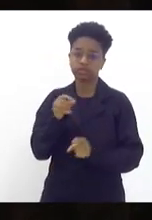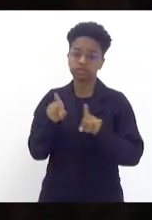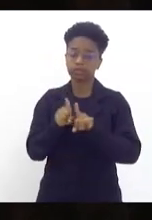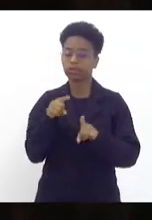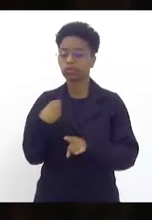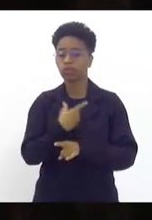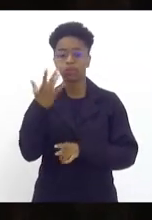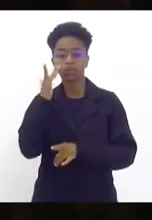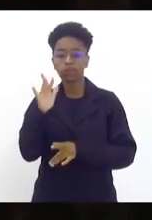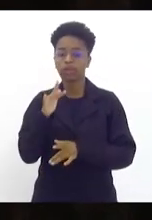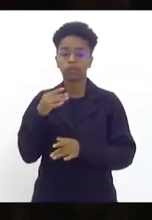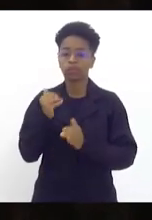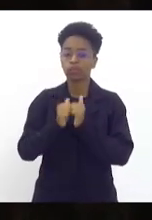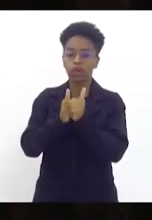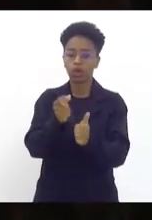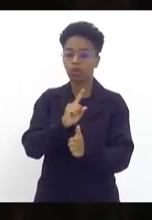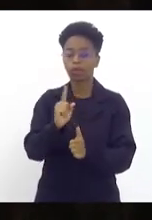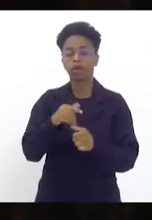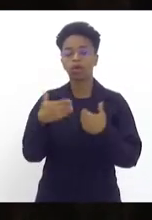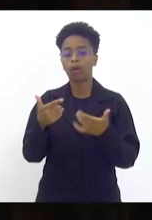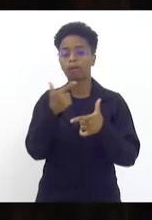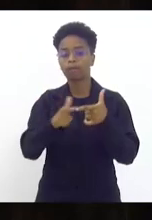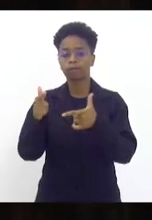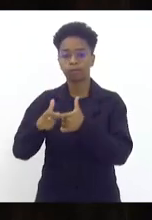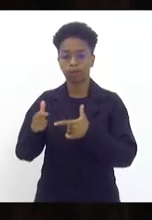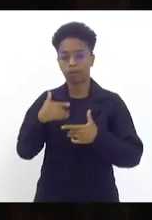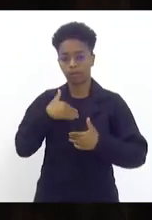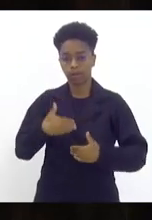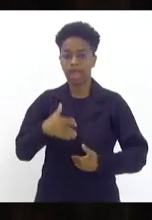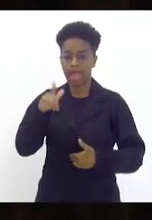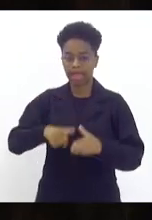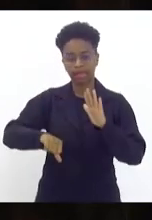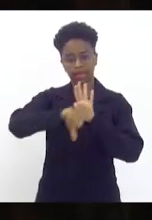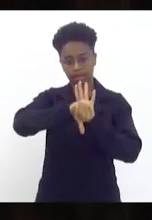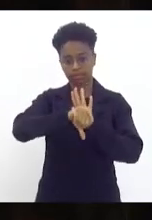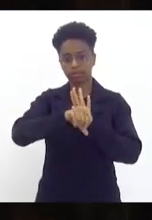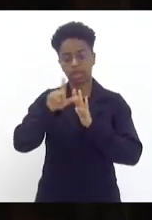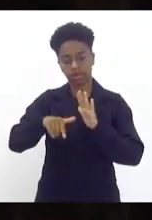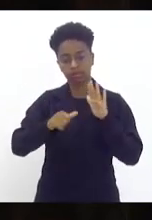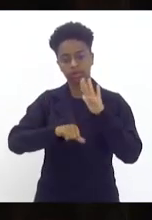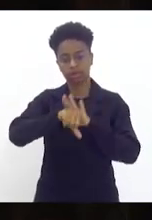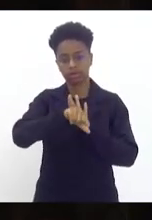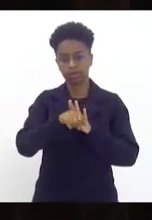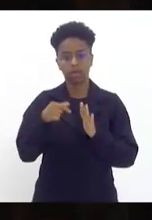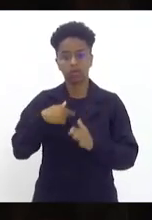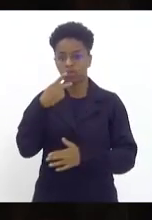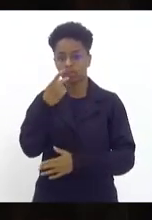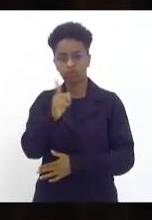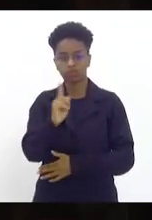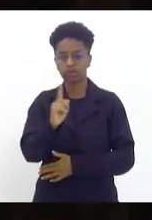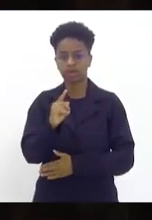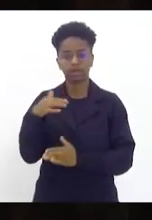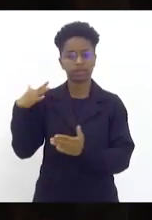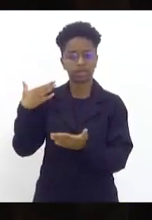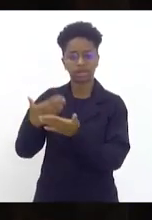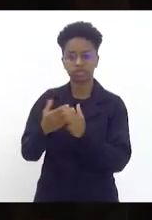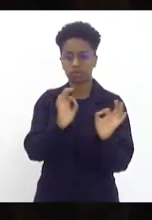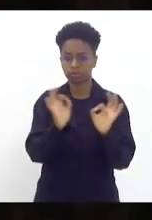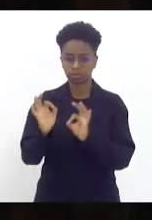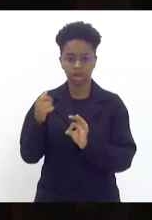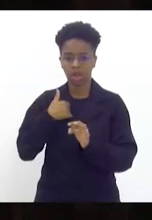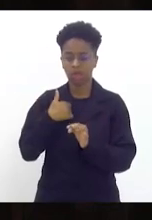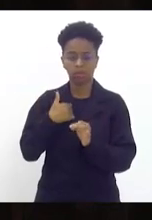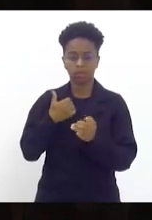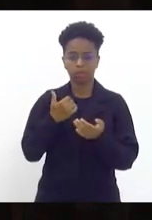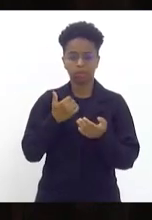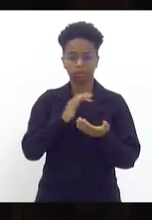dos problemas fisiológicos. Agora, é um crime. É um crime. Eu não estou falando de trajetória de ninguém, eu não estou discriminando